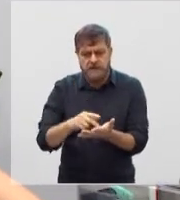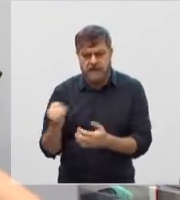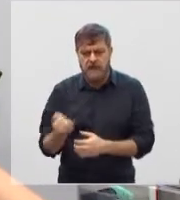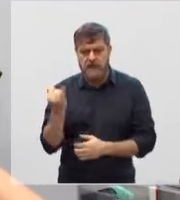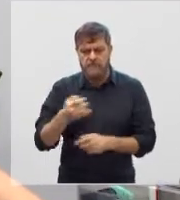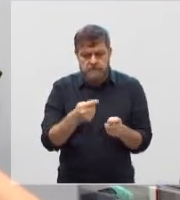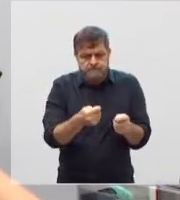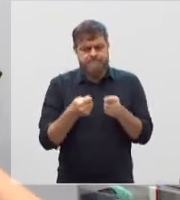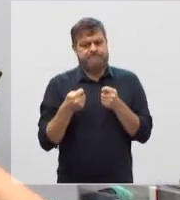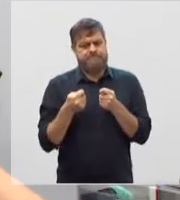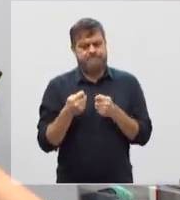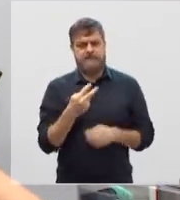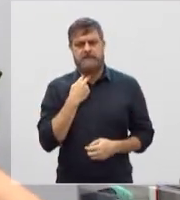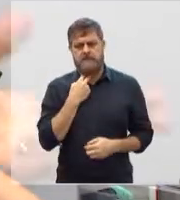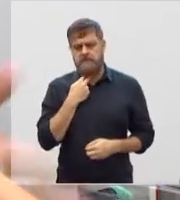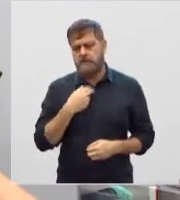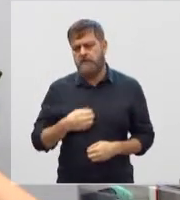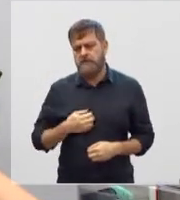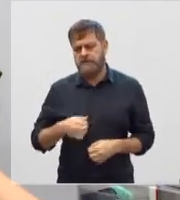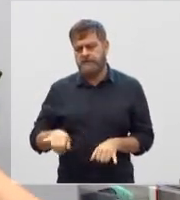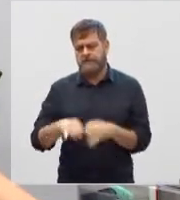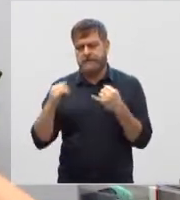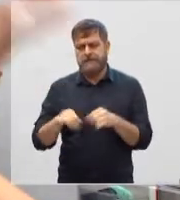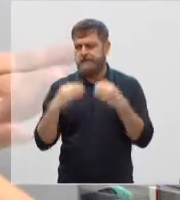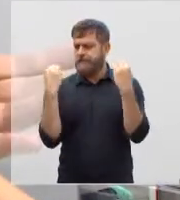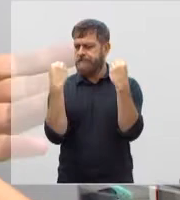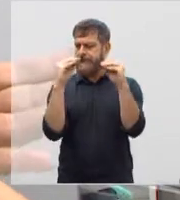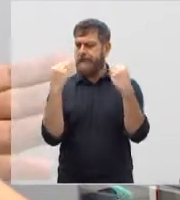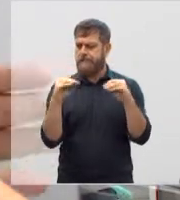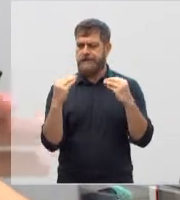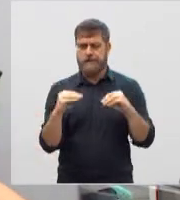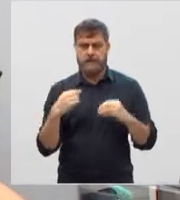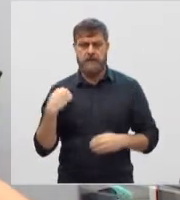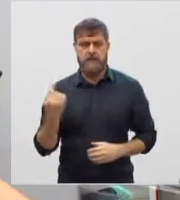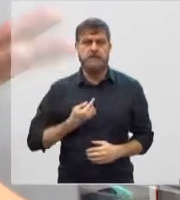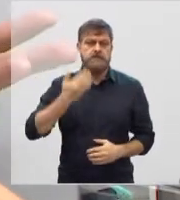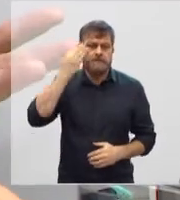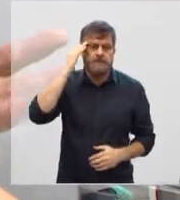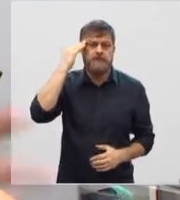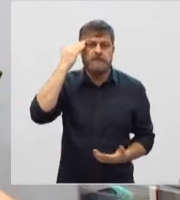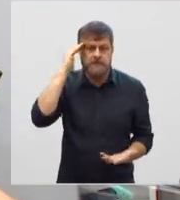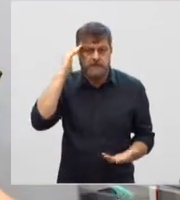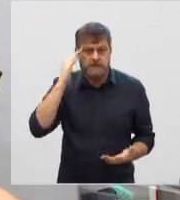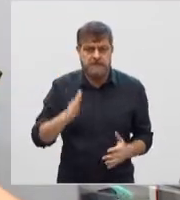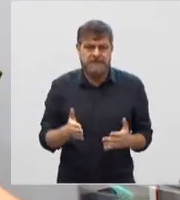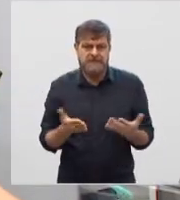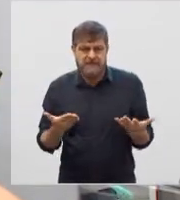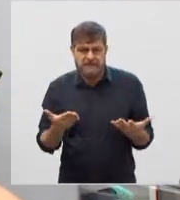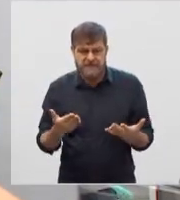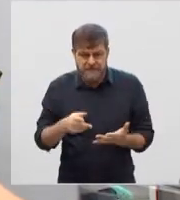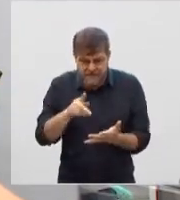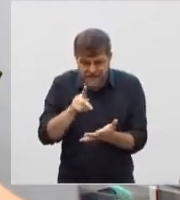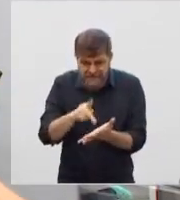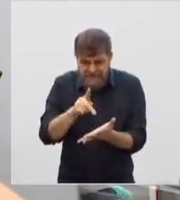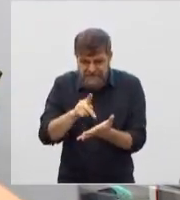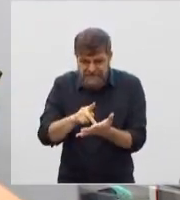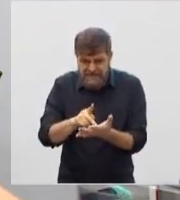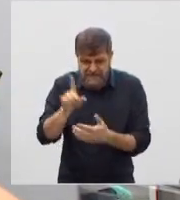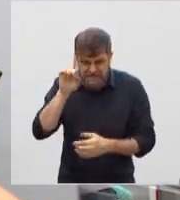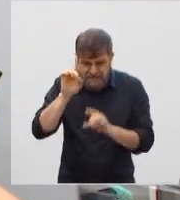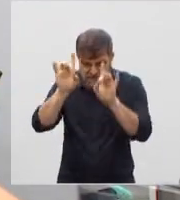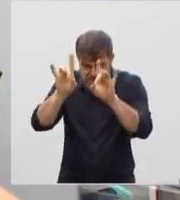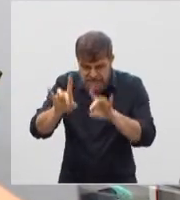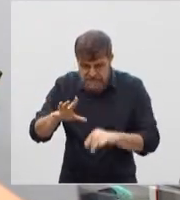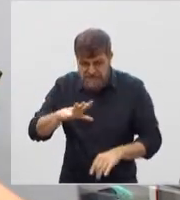importante ter um freio, porque é dia de tudo quanto é coisa que estava aparecendo e a gente até entende isso, né? Mas será que era relevante